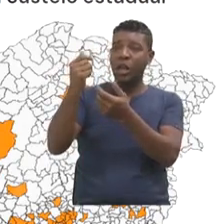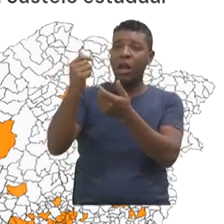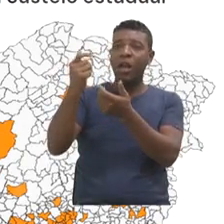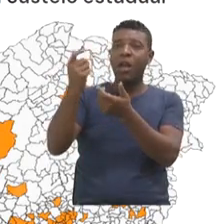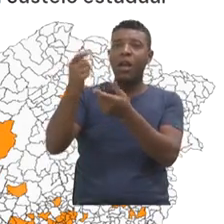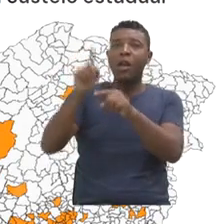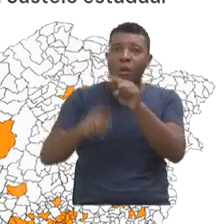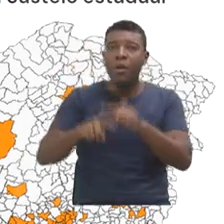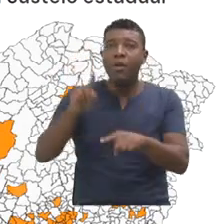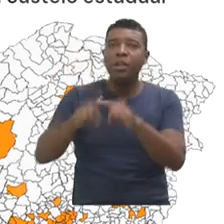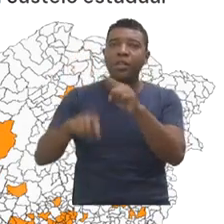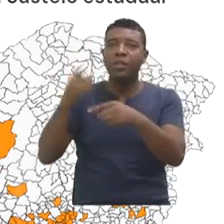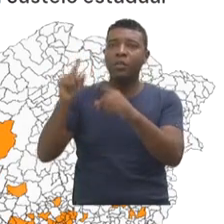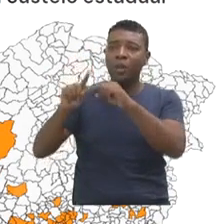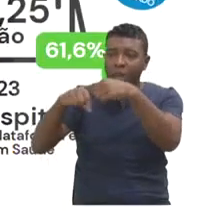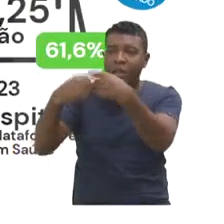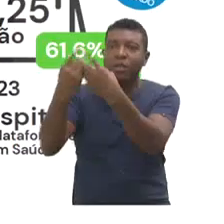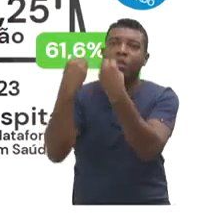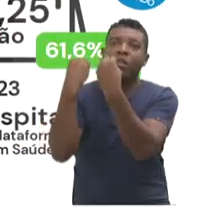do ano passado